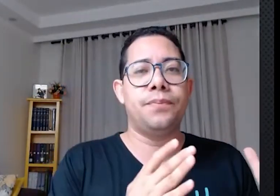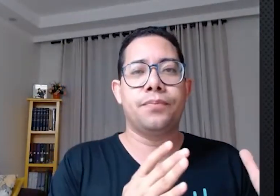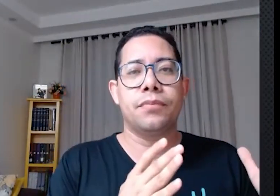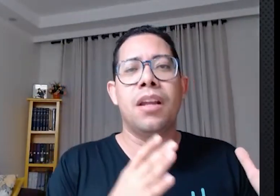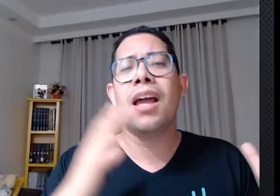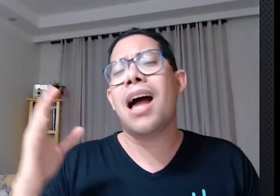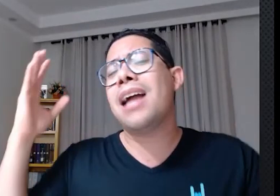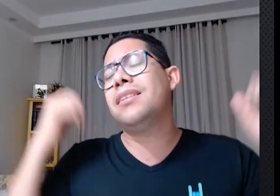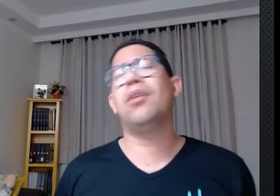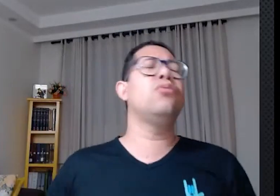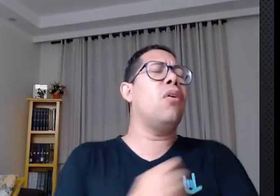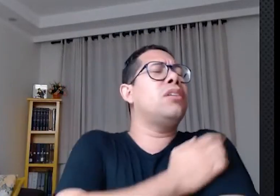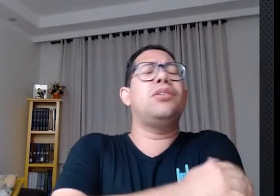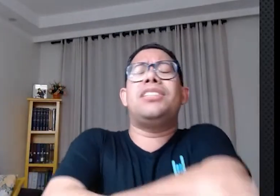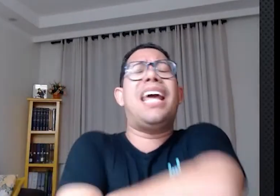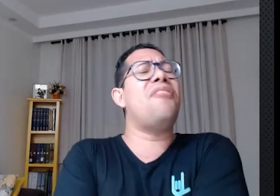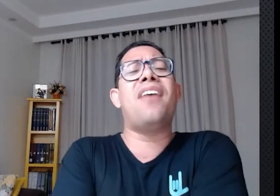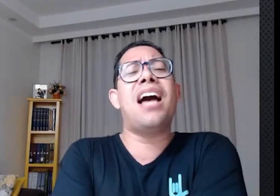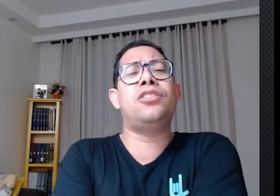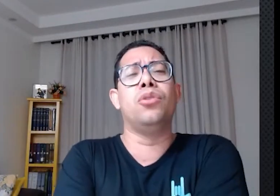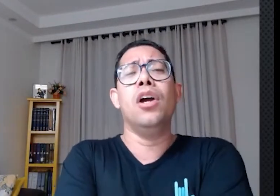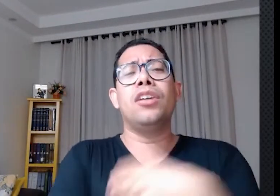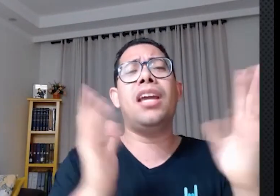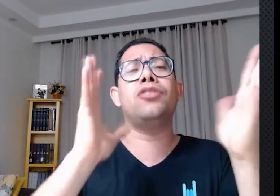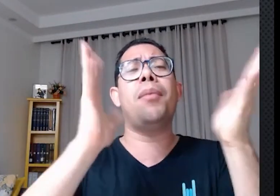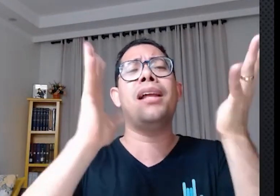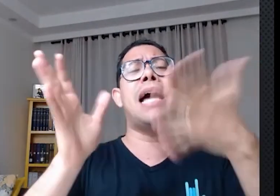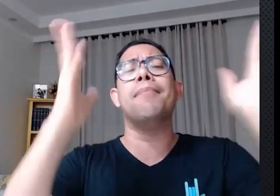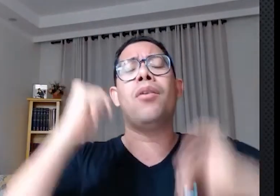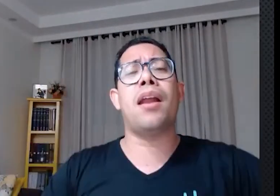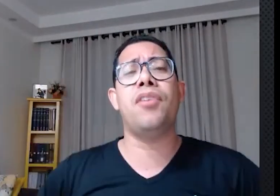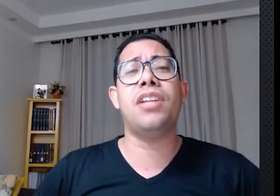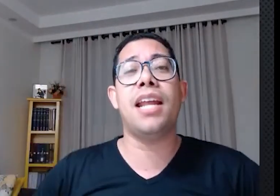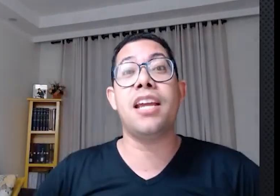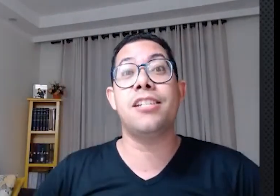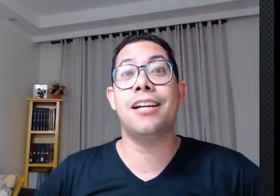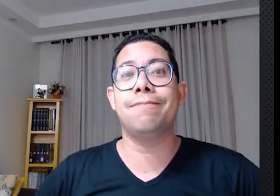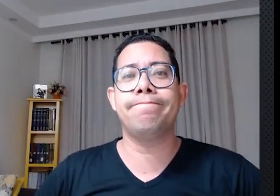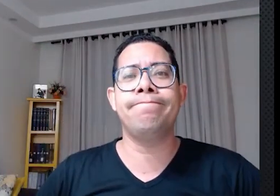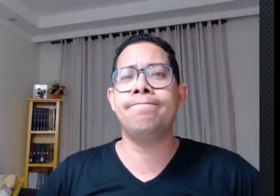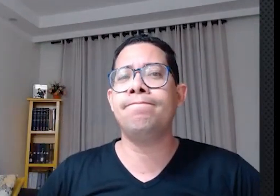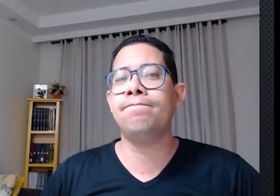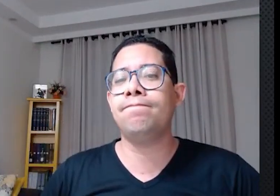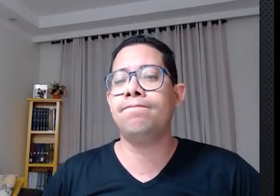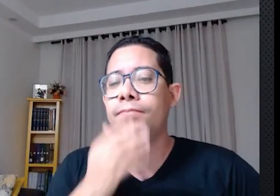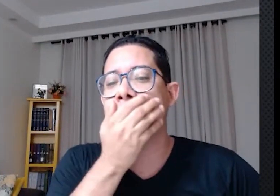parte. Gesiel, nossa, eu achei que era fácil. Eu achei que era só balançar a mão lá na frente da igreja.